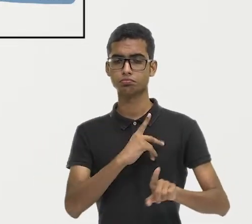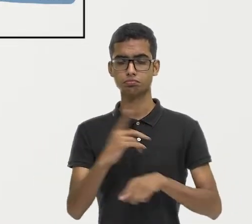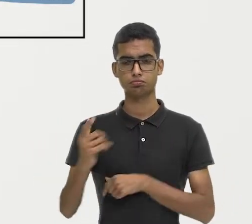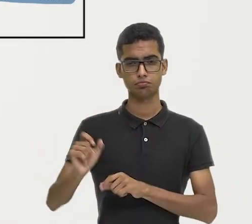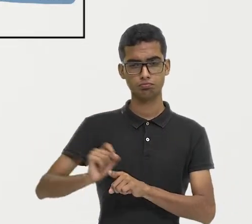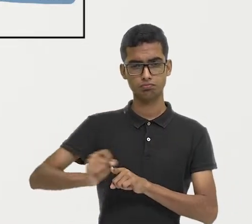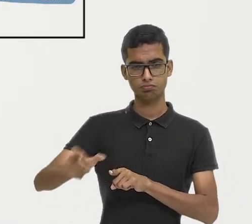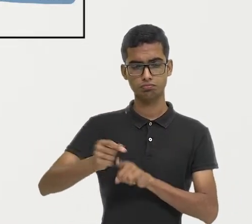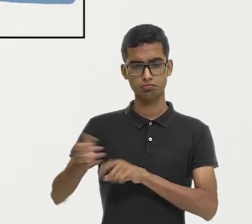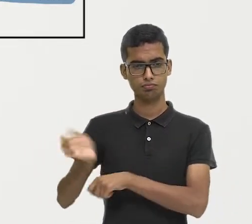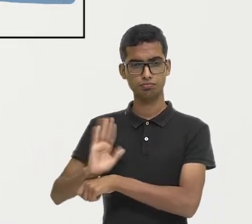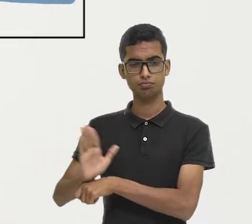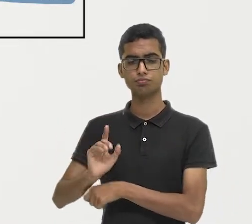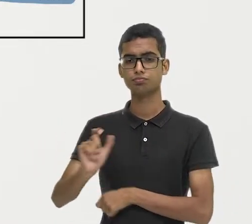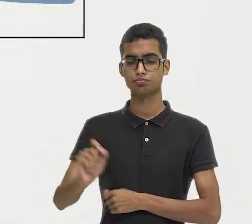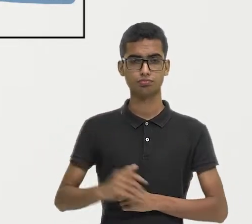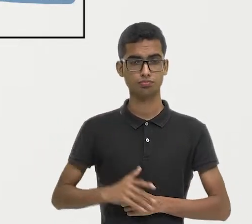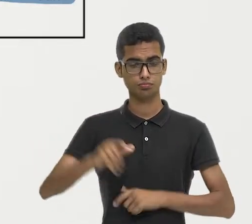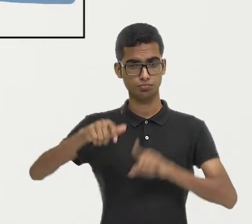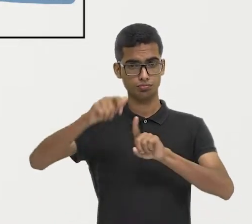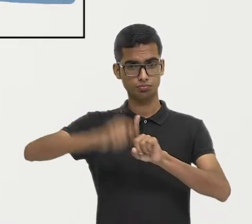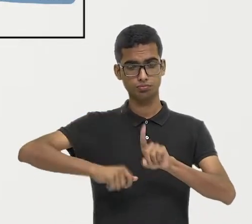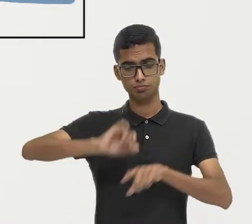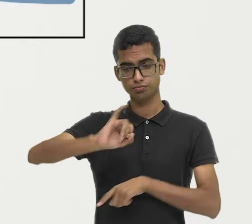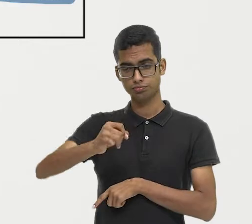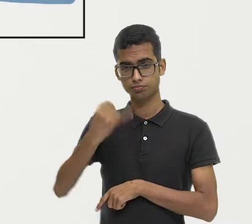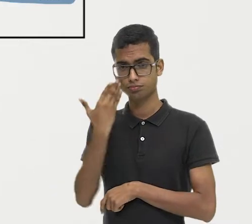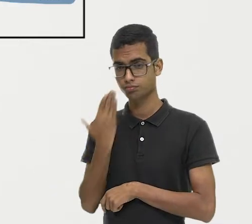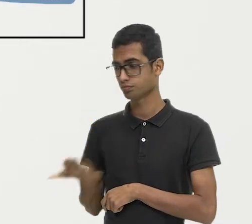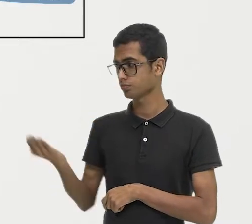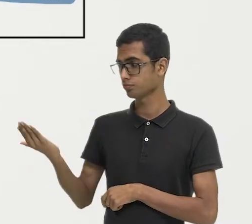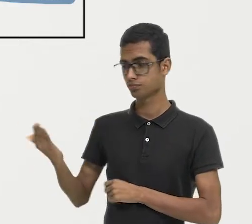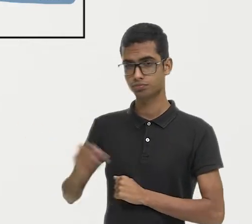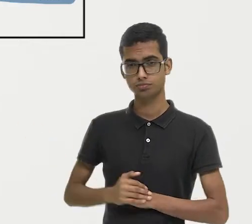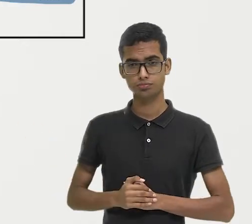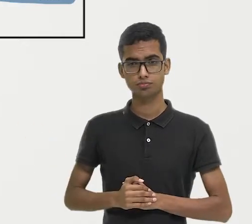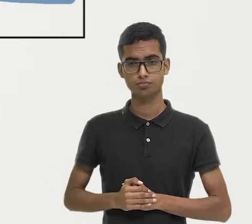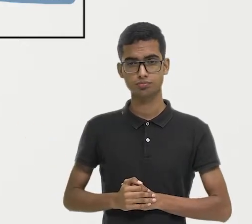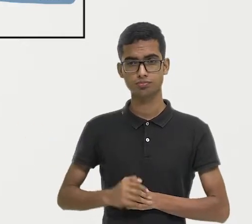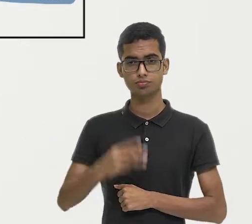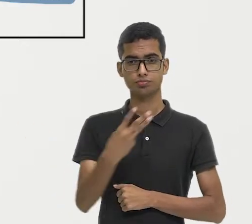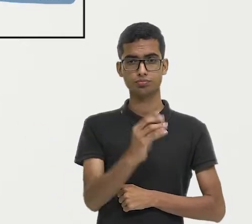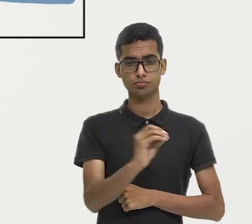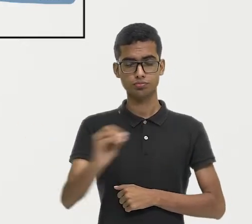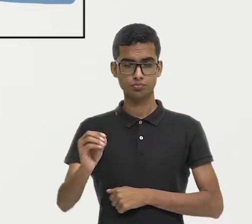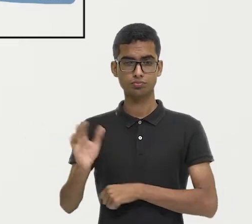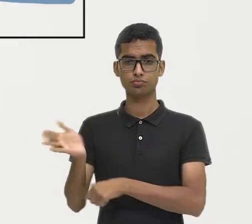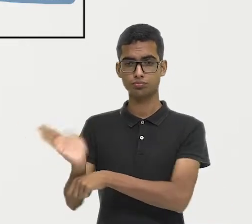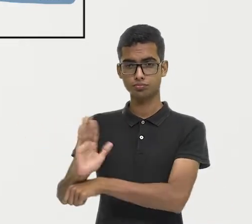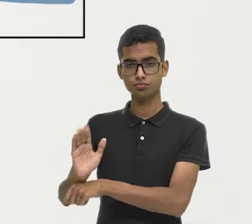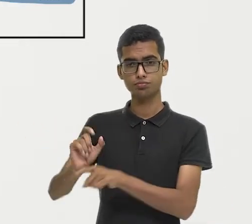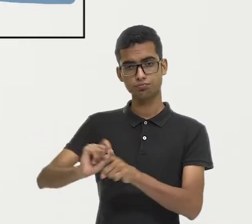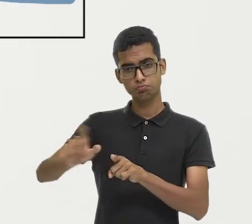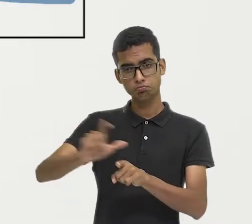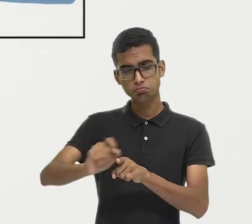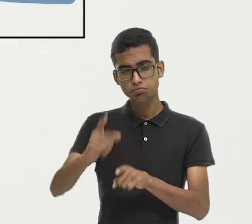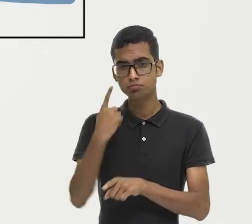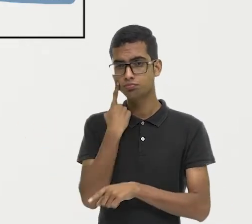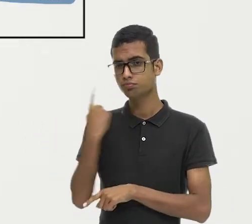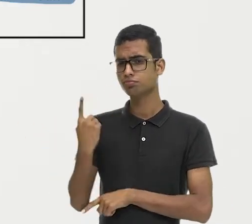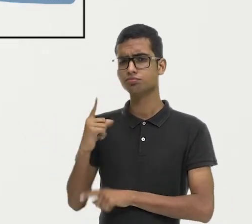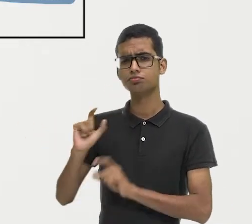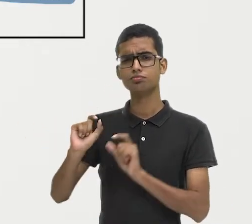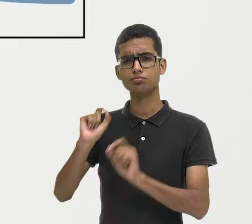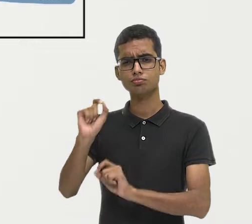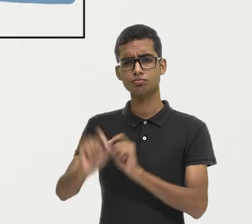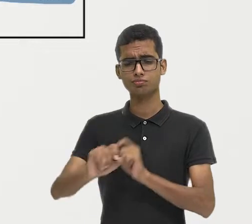de aluguel de filmes foi janeiro, com um total de 300 filmes alugados, tá bom? E é